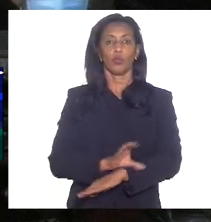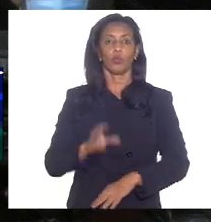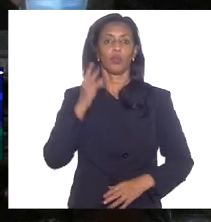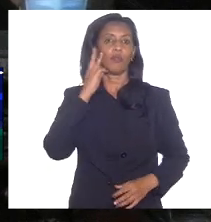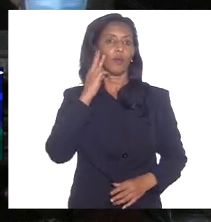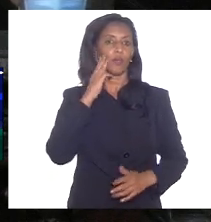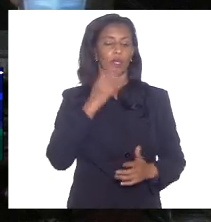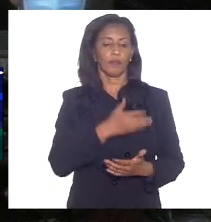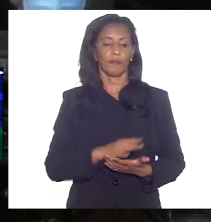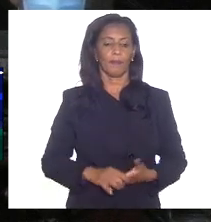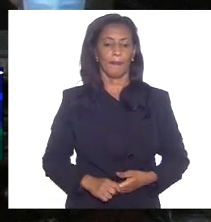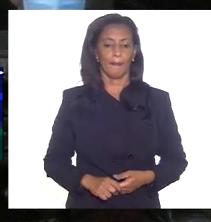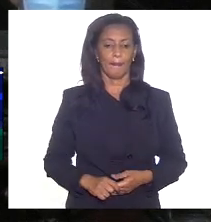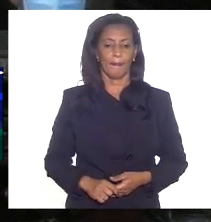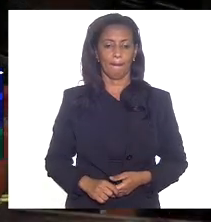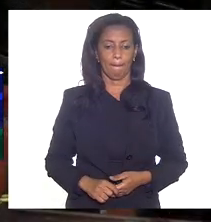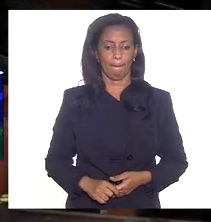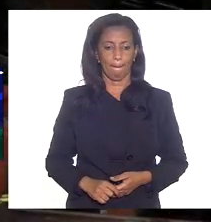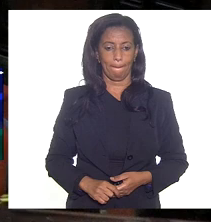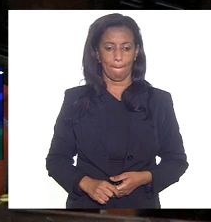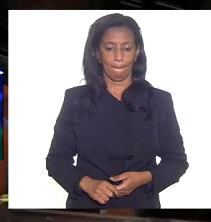Carneiro.